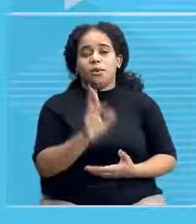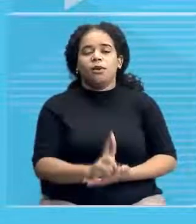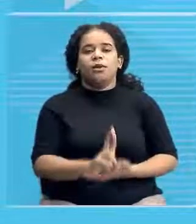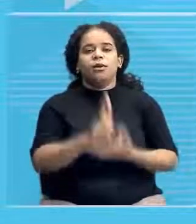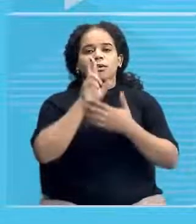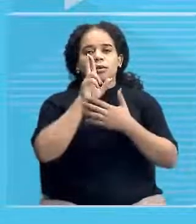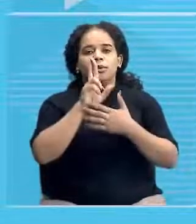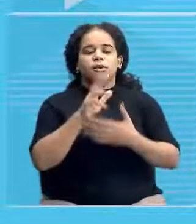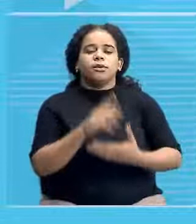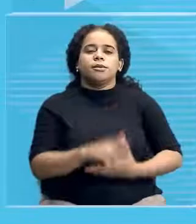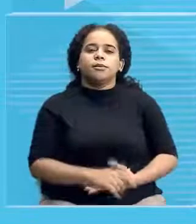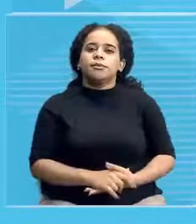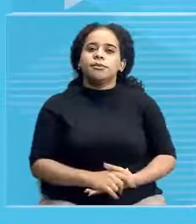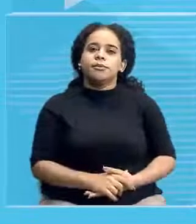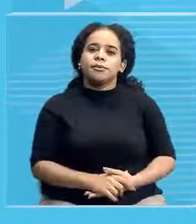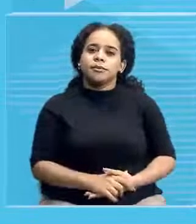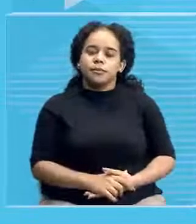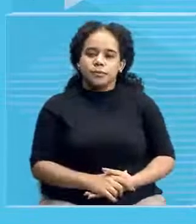representada.